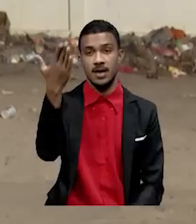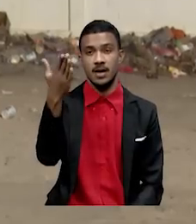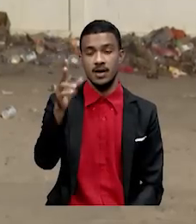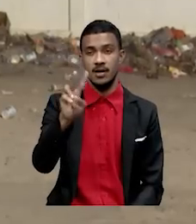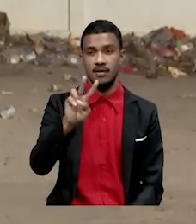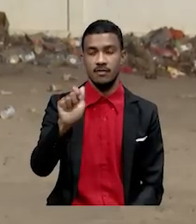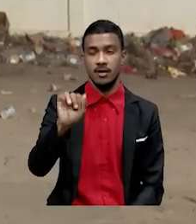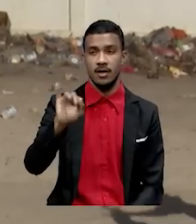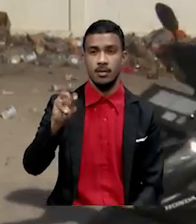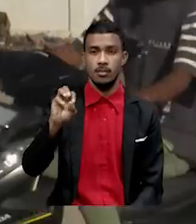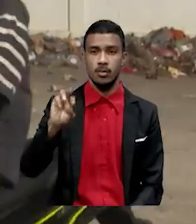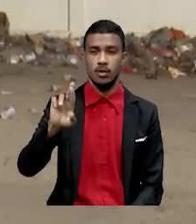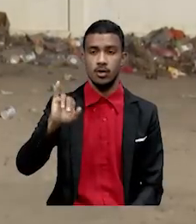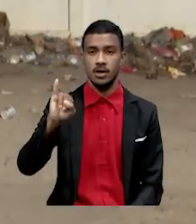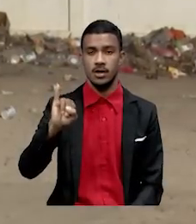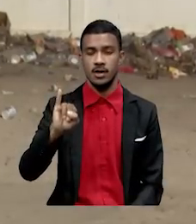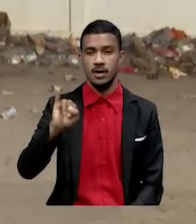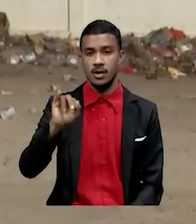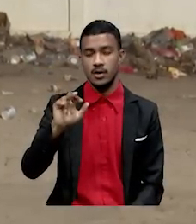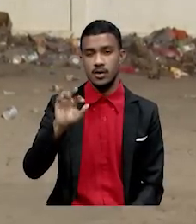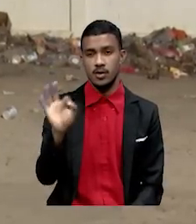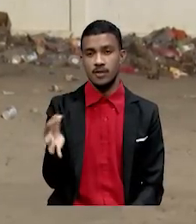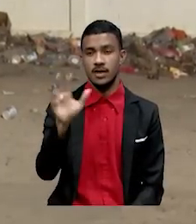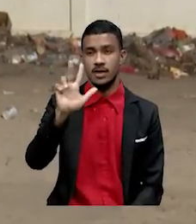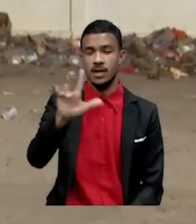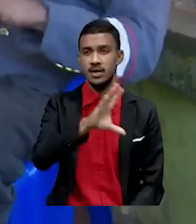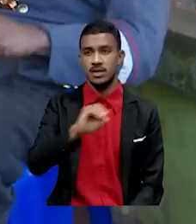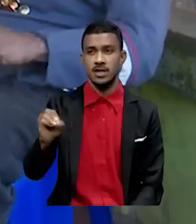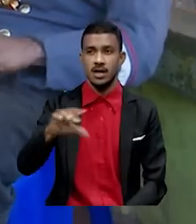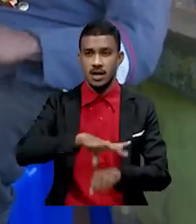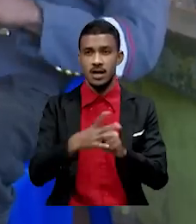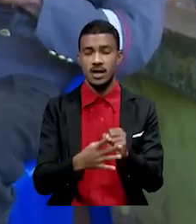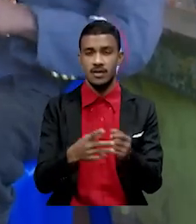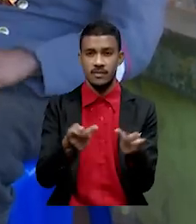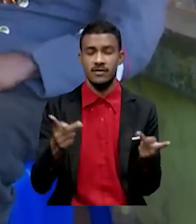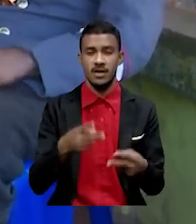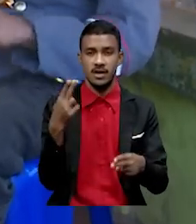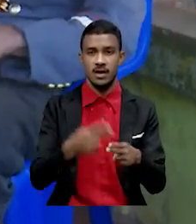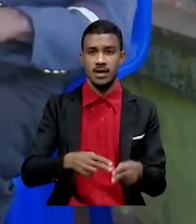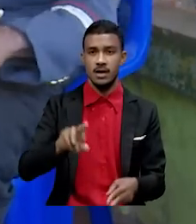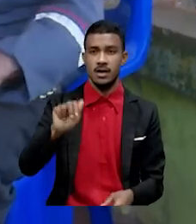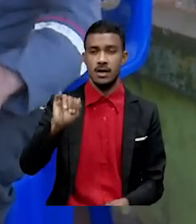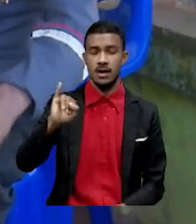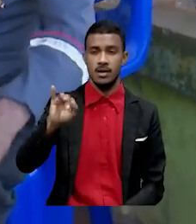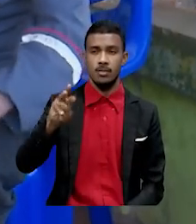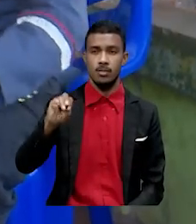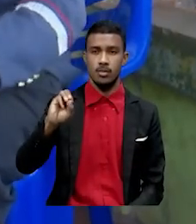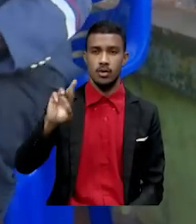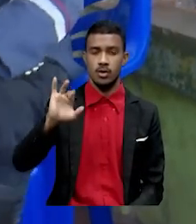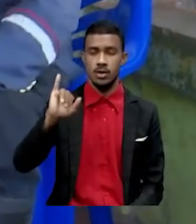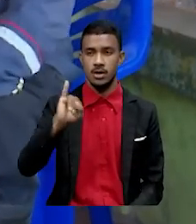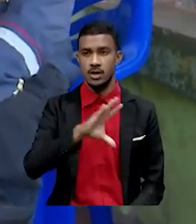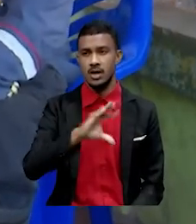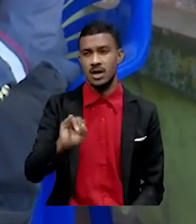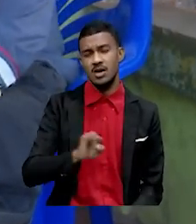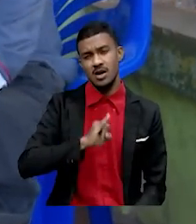mori 93 kare au wai mori rainaran wai mori au ba kulbe au ba au tumba ne au kanta ne chane ka kanta ne